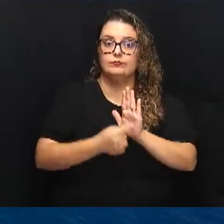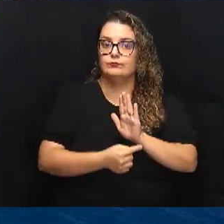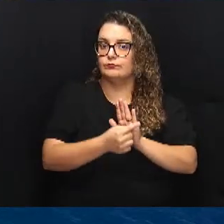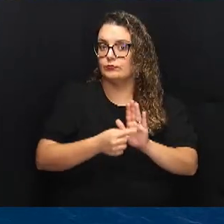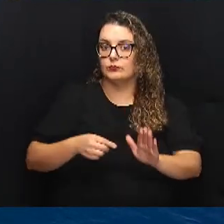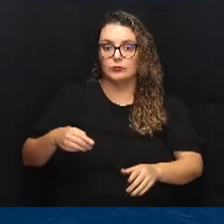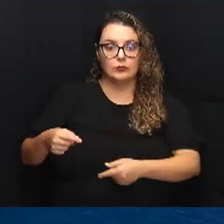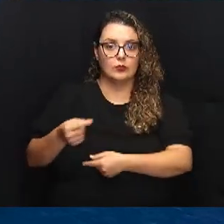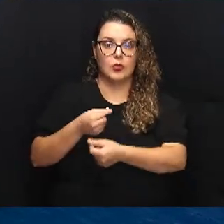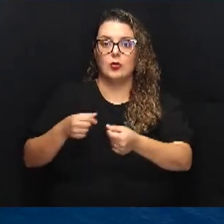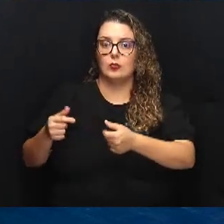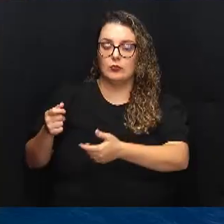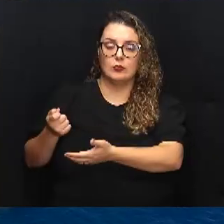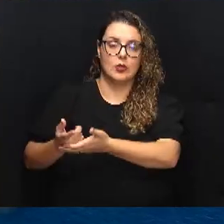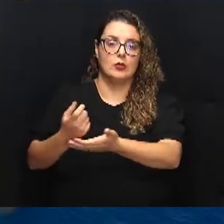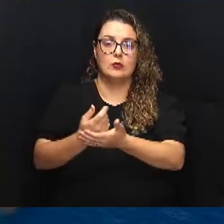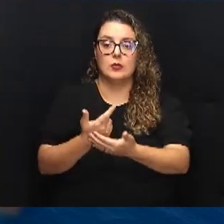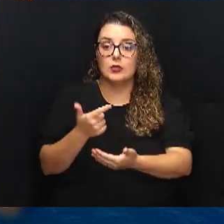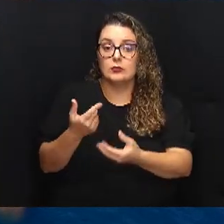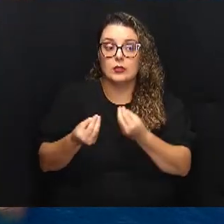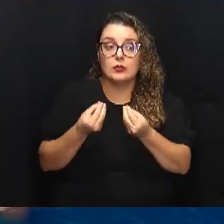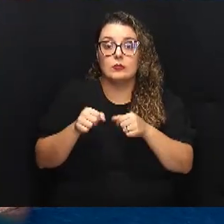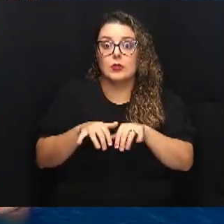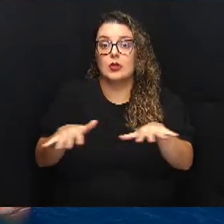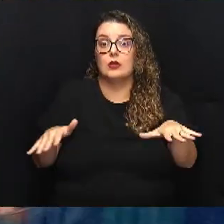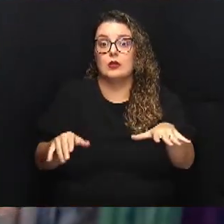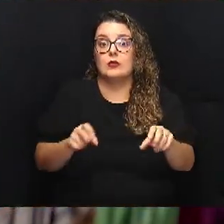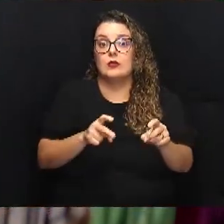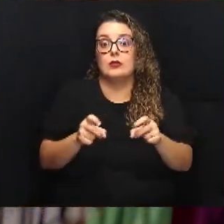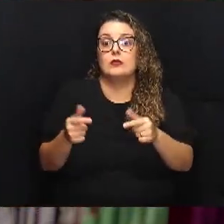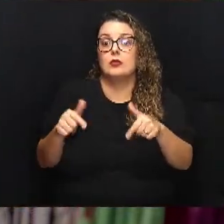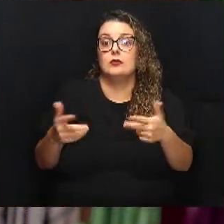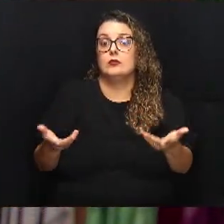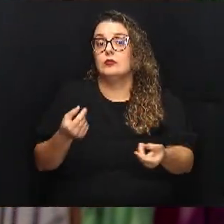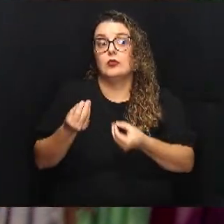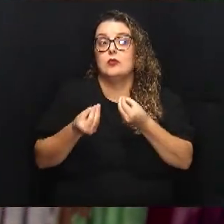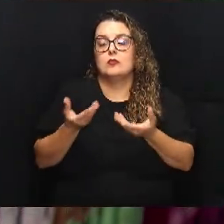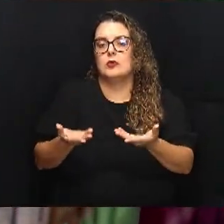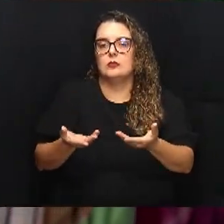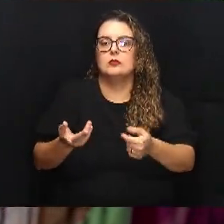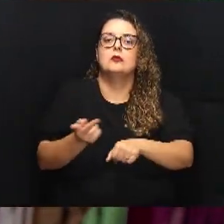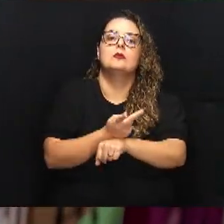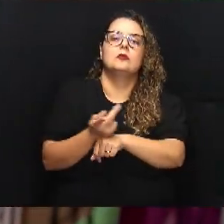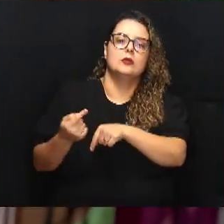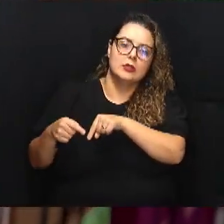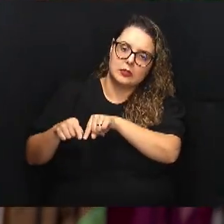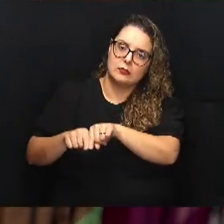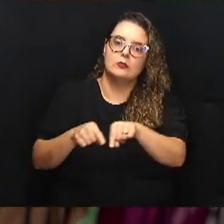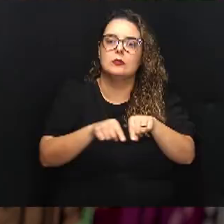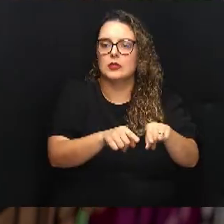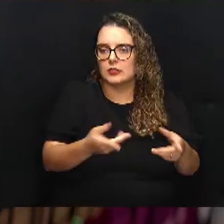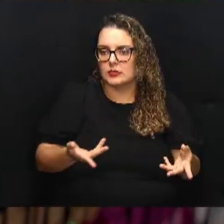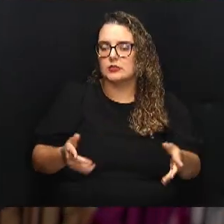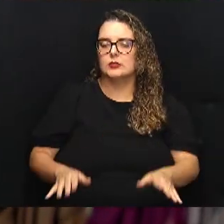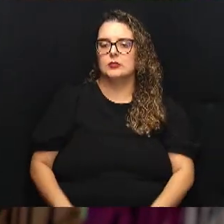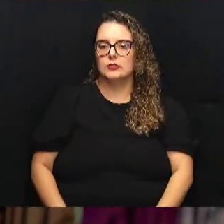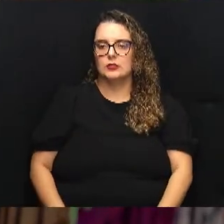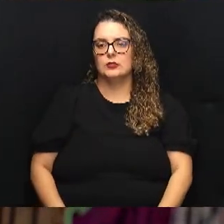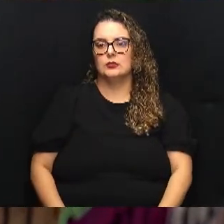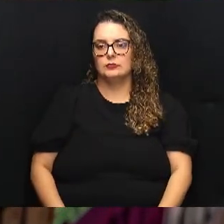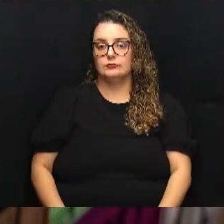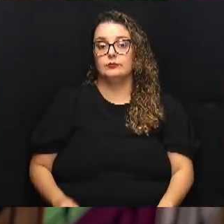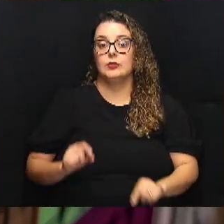mercado e eles não têm para onde escoar, eles não têm para onde vender, eles não têm o que fazer. Vão ter que procurar um parceiro, né? E aí o